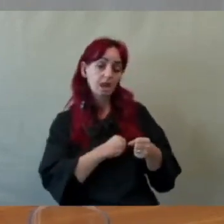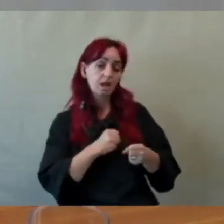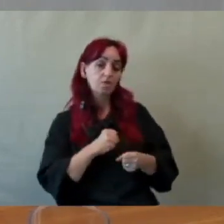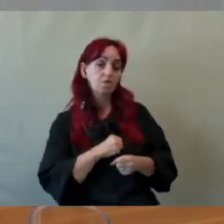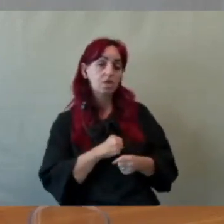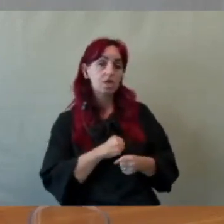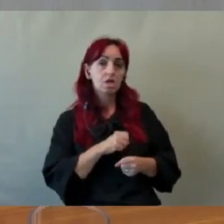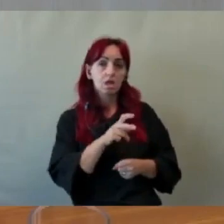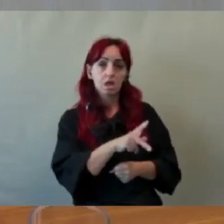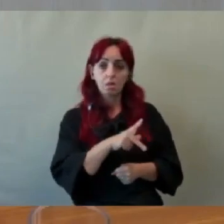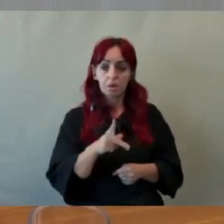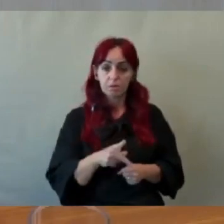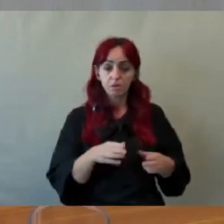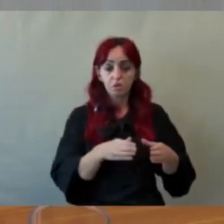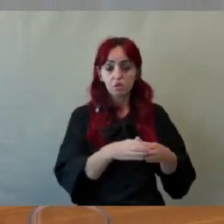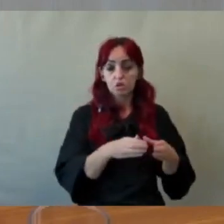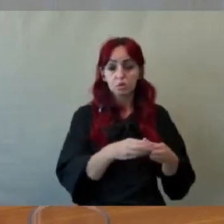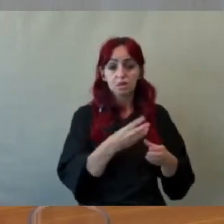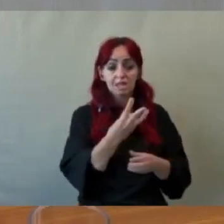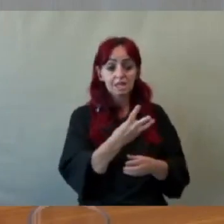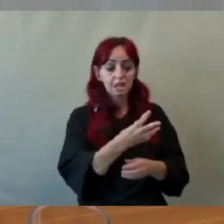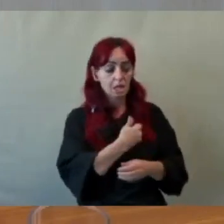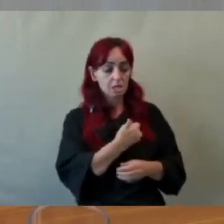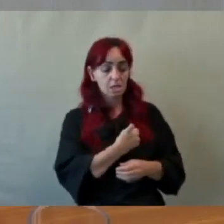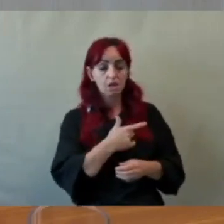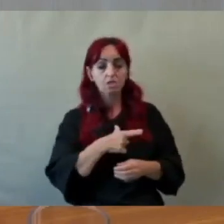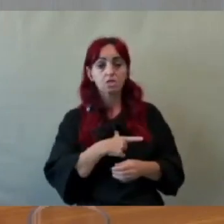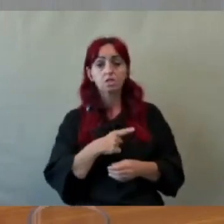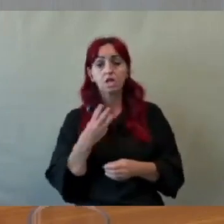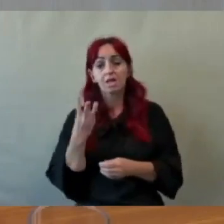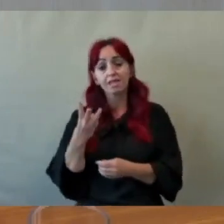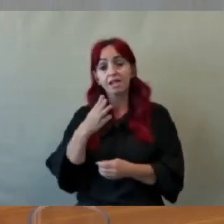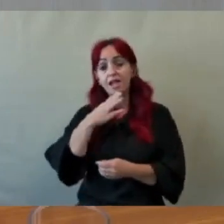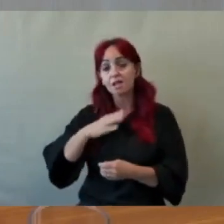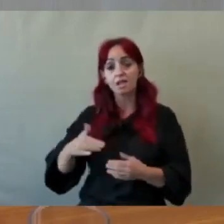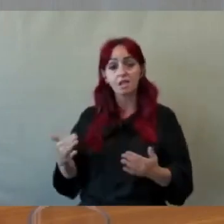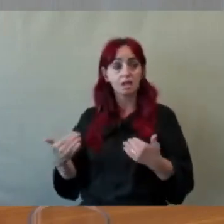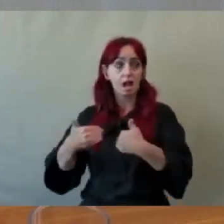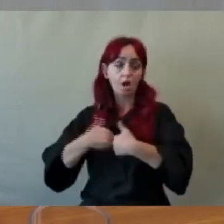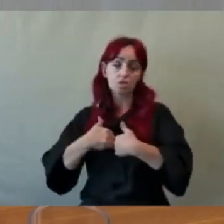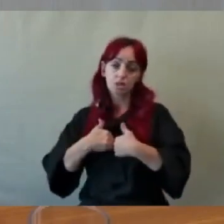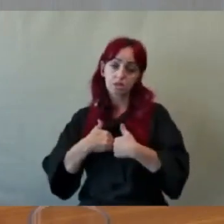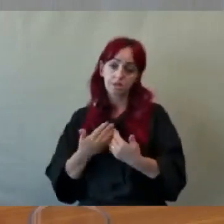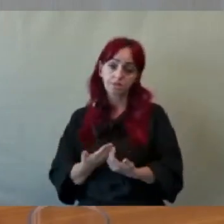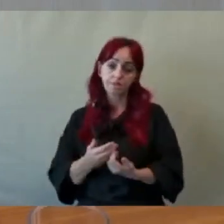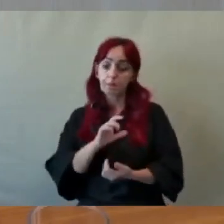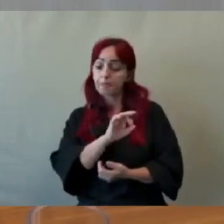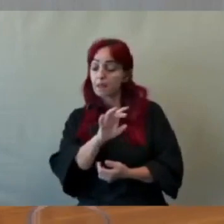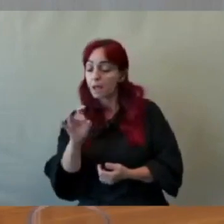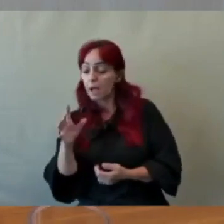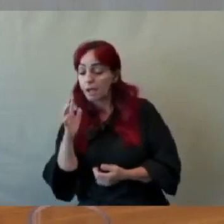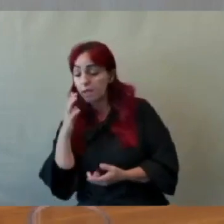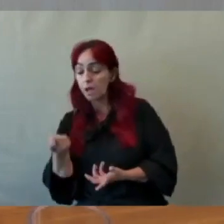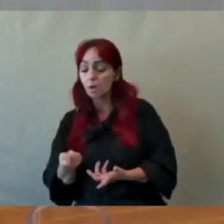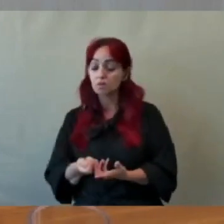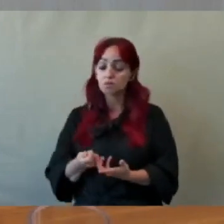e tinha 3 crianças autistas na minha sala, cada um com uma especificidade. Eu tive que me virar por minha conta, com